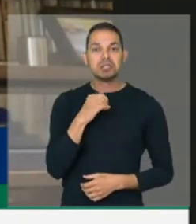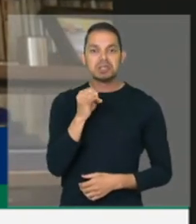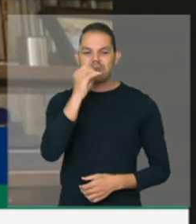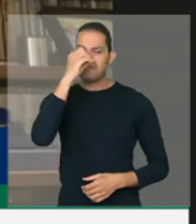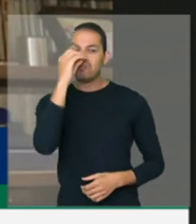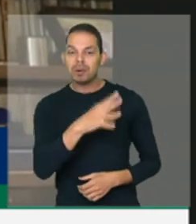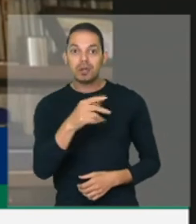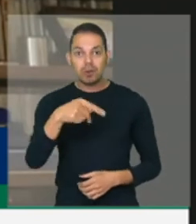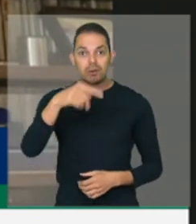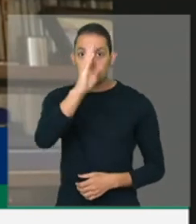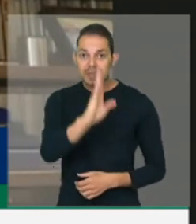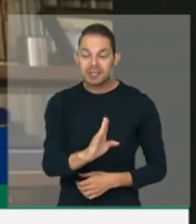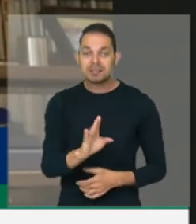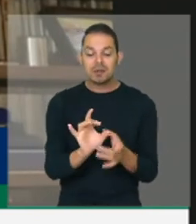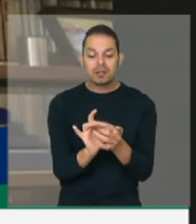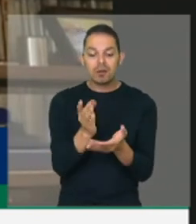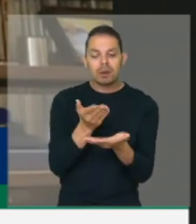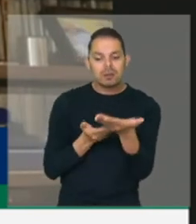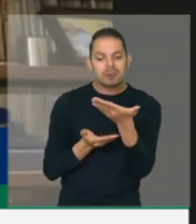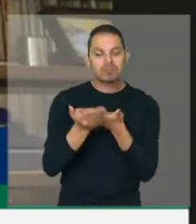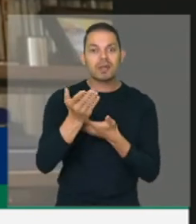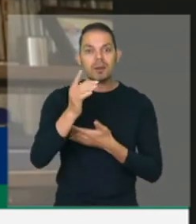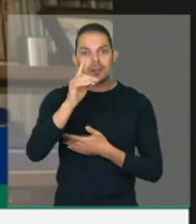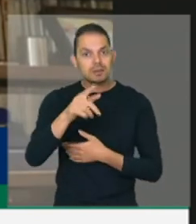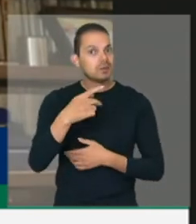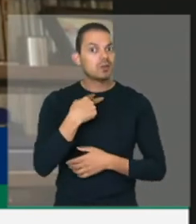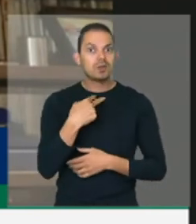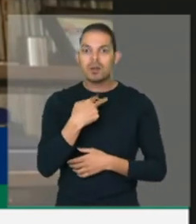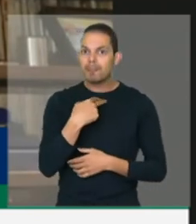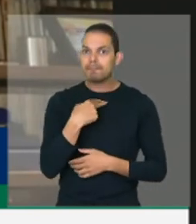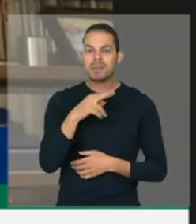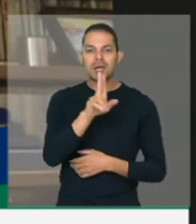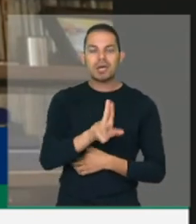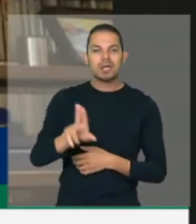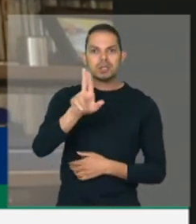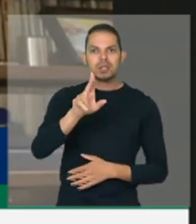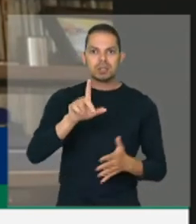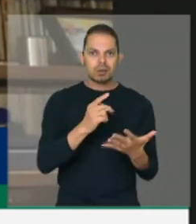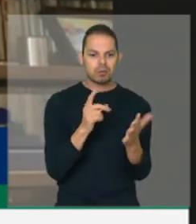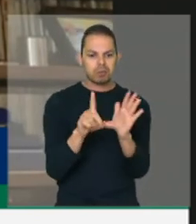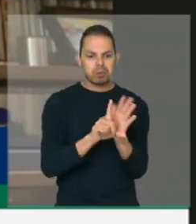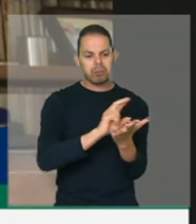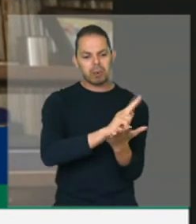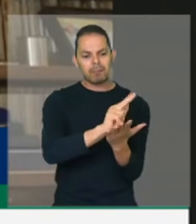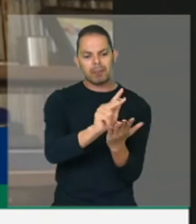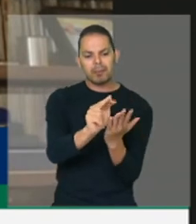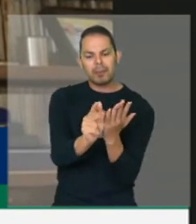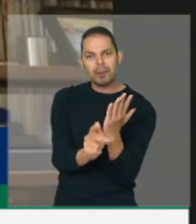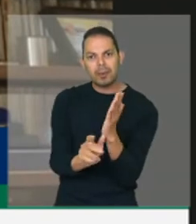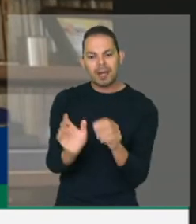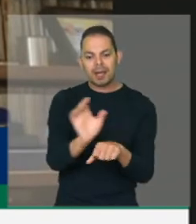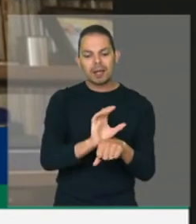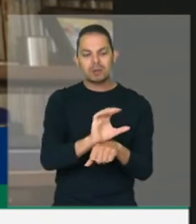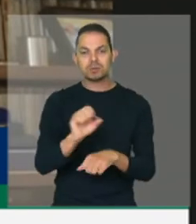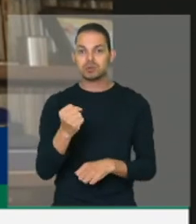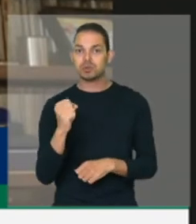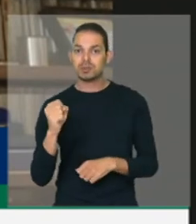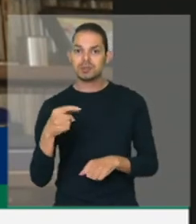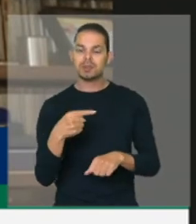Brasil é democrático, é uma república democrática, e, portanto, não pode ser utilizado os instrumentos com os quais a Constituição de 88